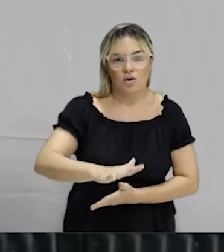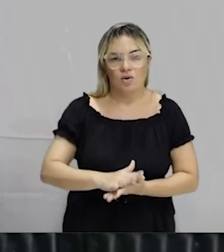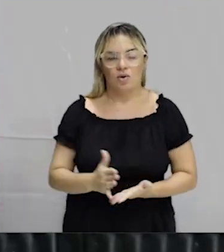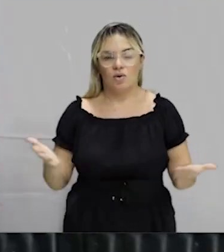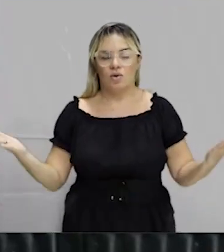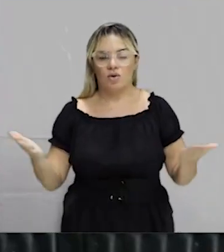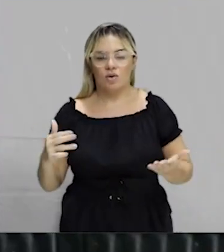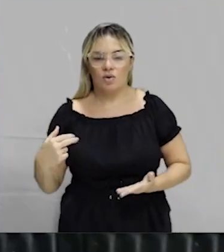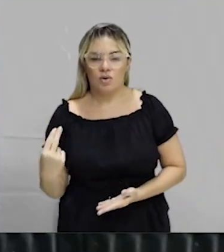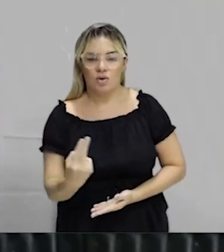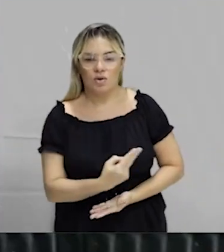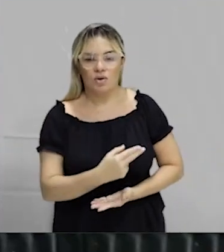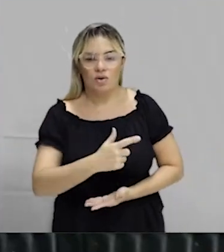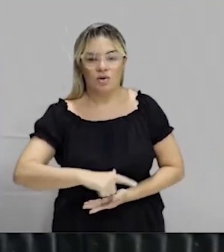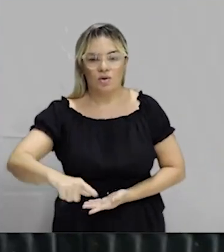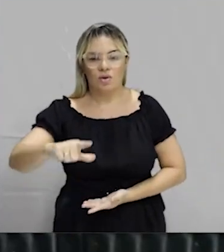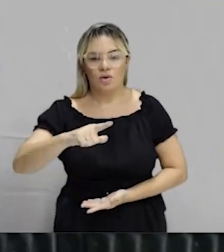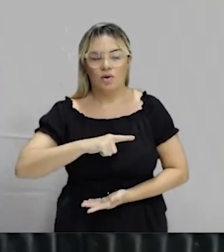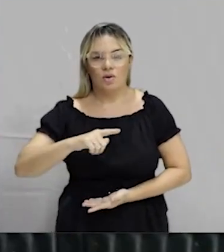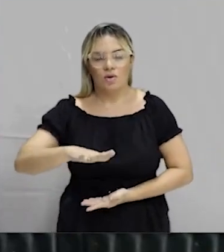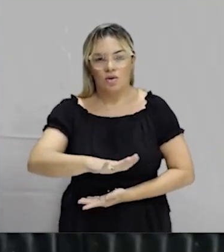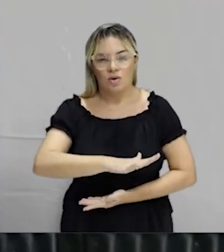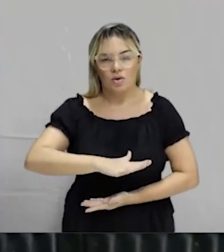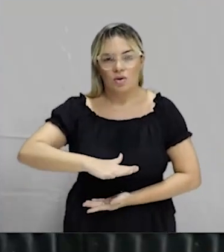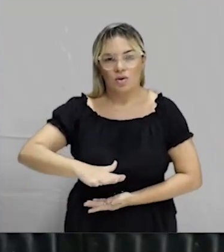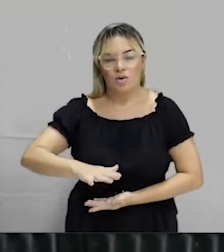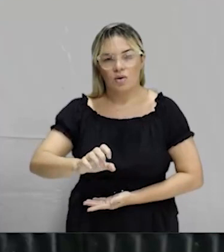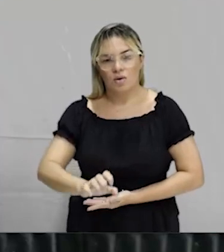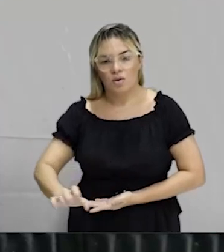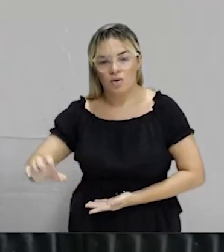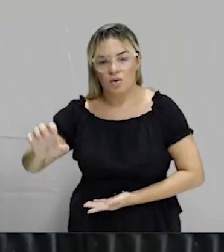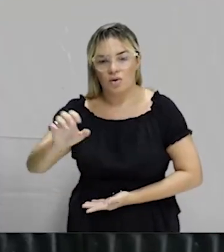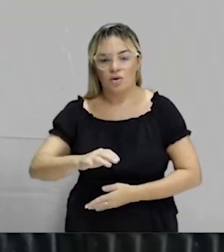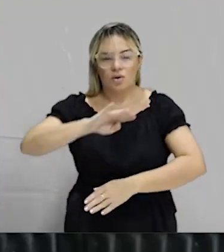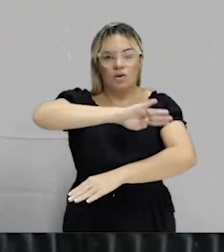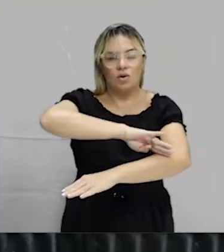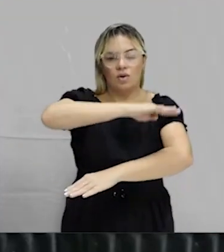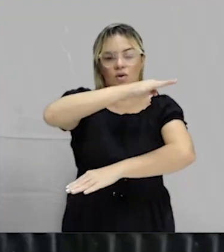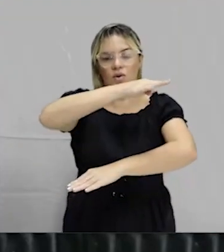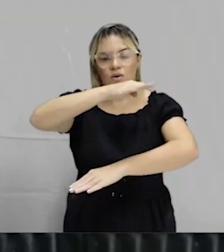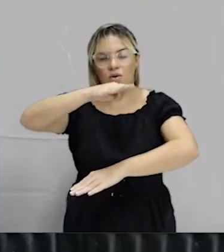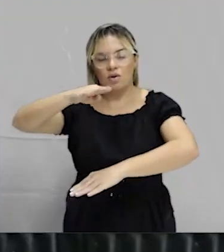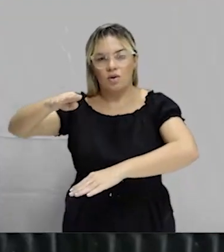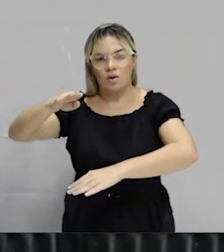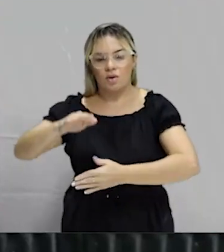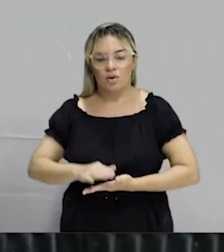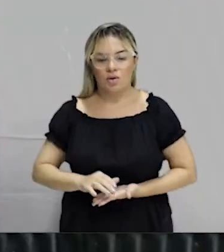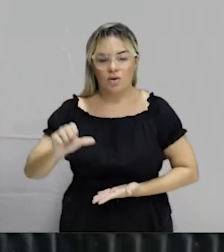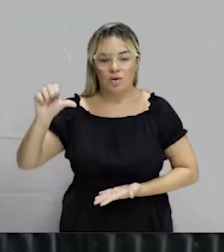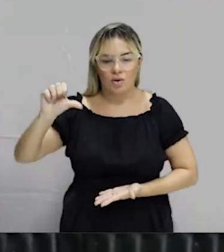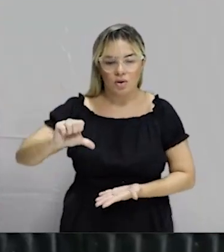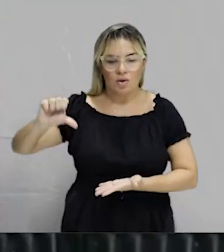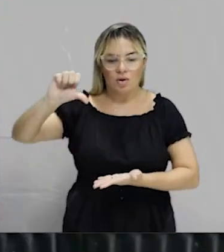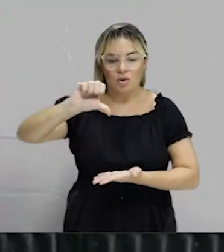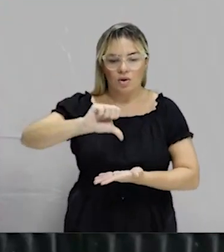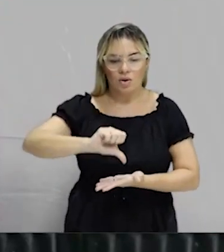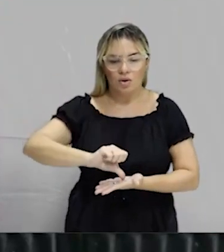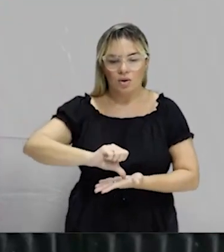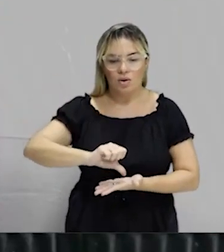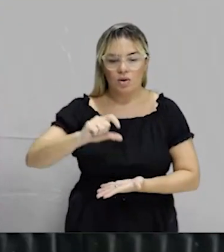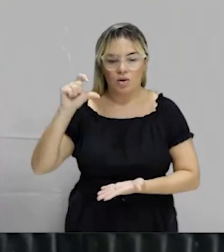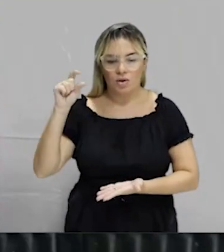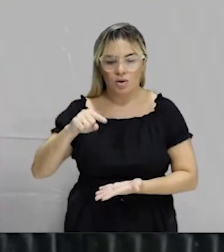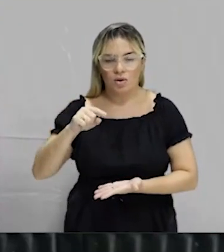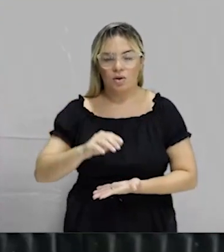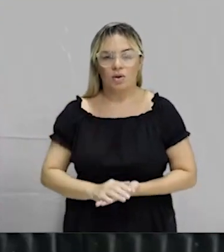nós temos o território ou a região do Planalto iraniano, o Planalto do Irã, ali no